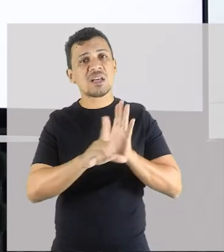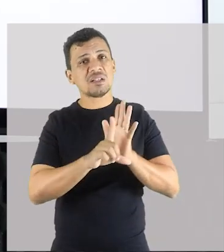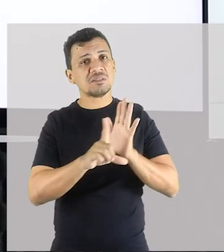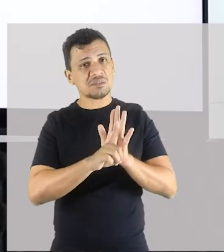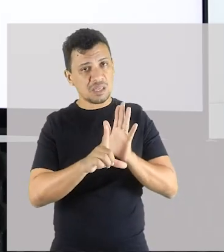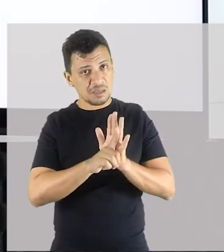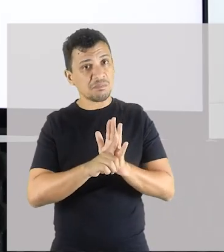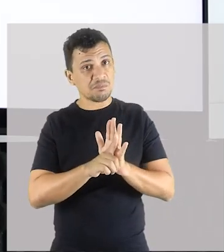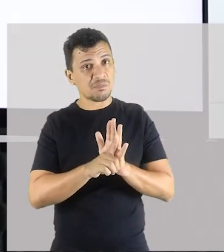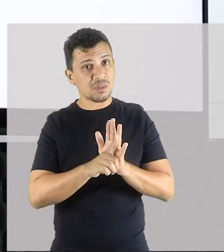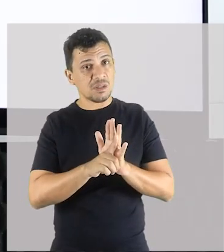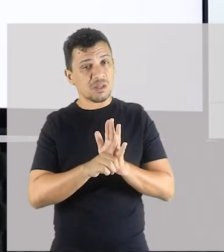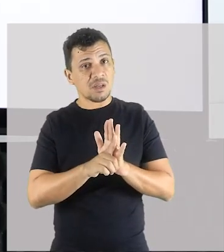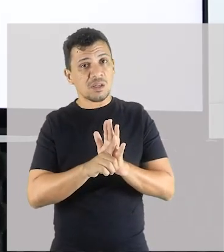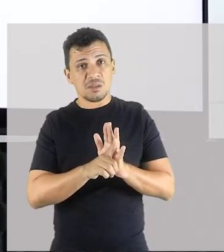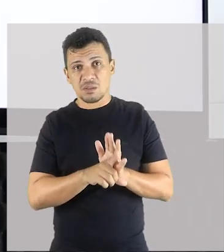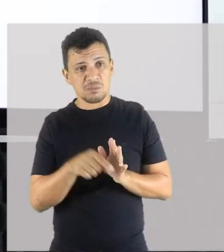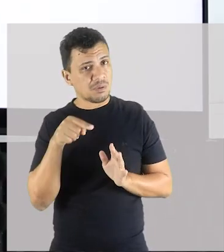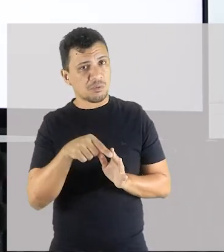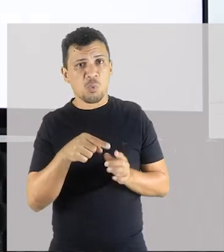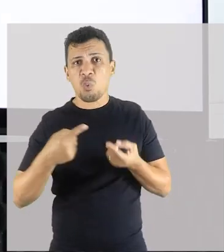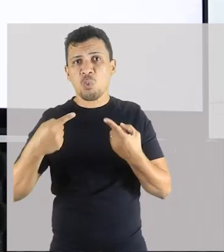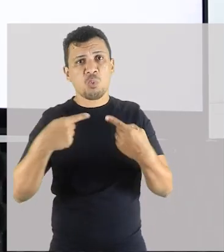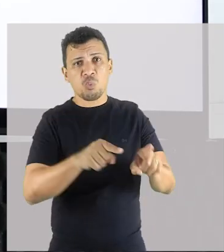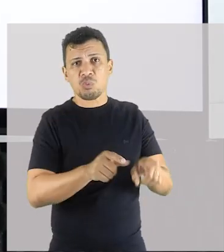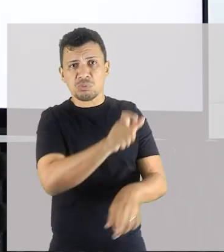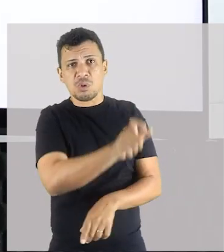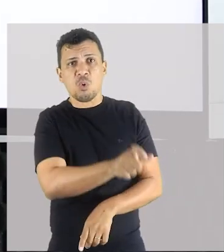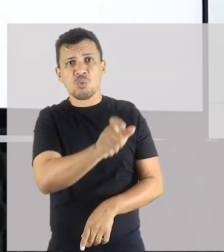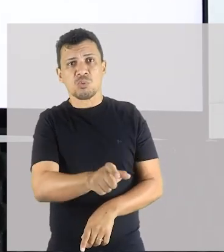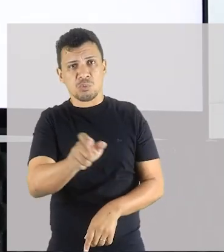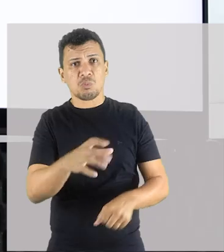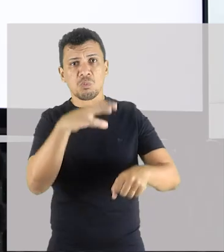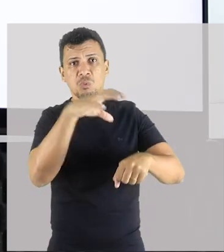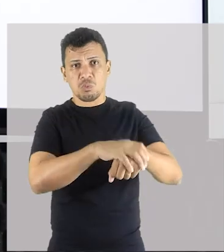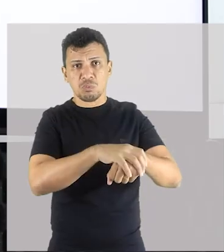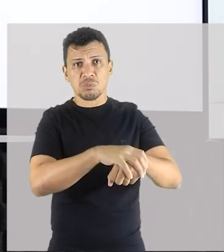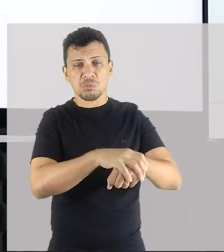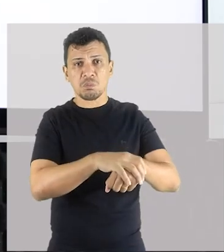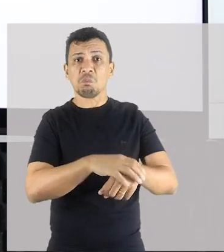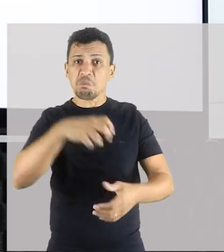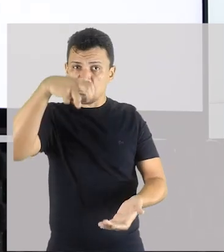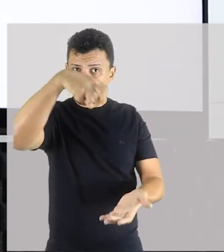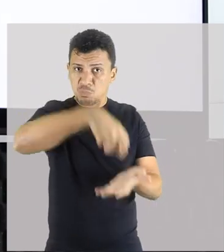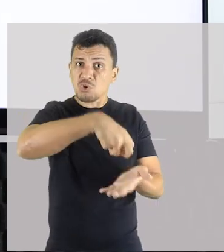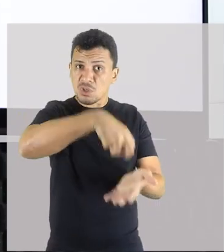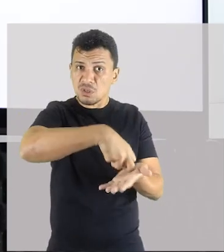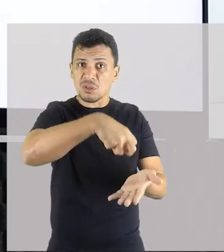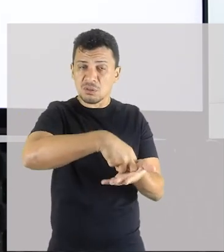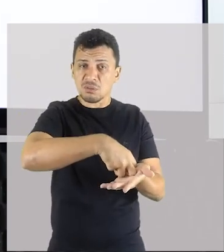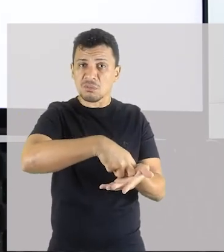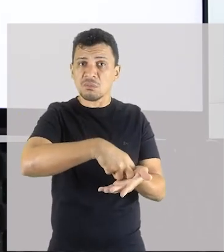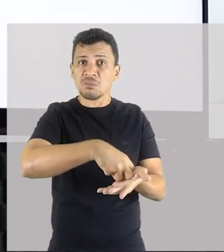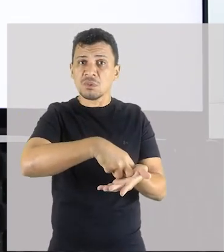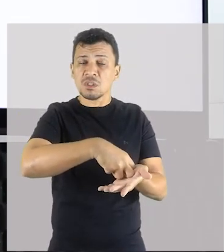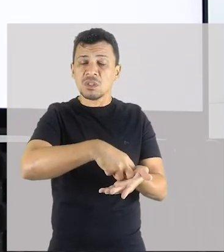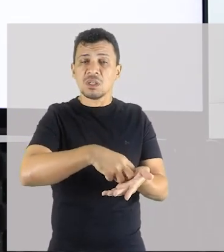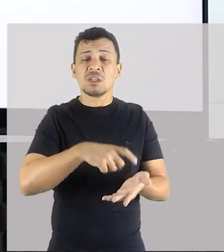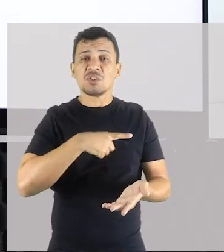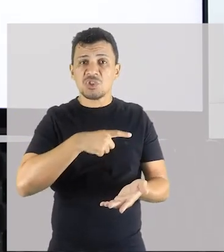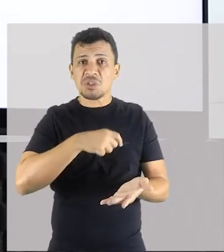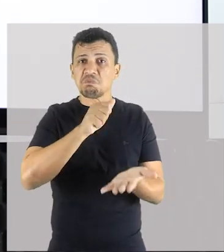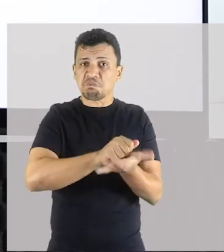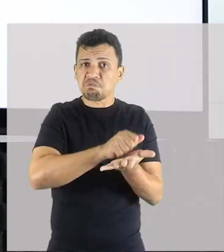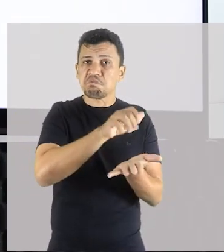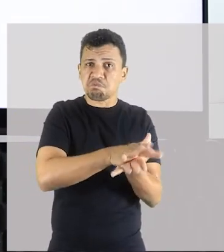intoleráveis, ou seja, que não toleravam a reação desses colonos. Ou seja, punia, trazia sanções,